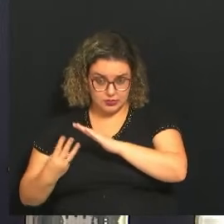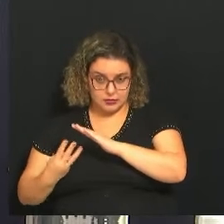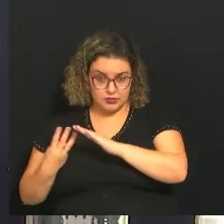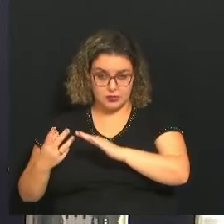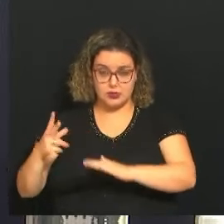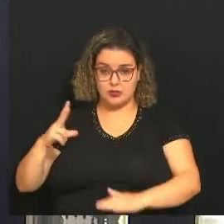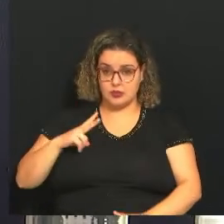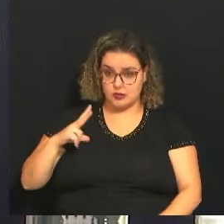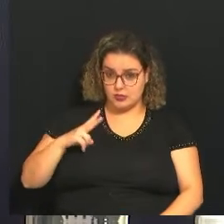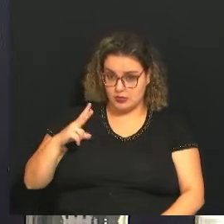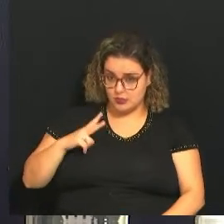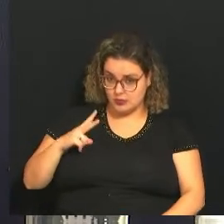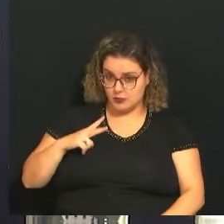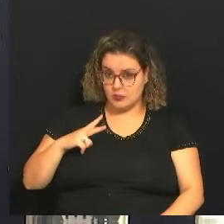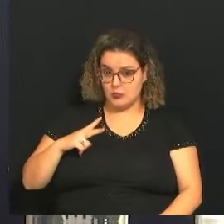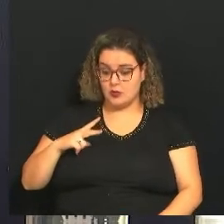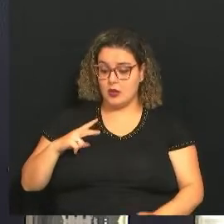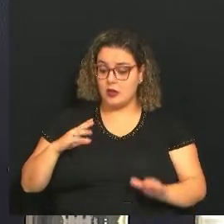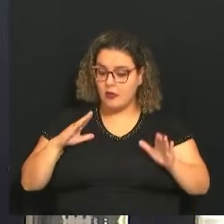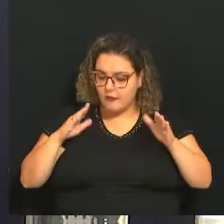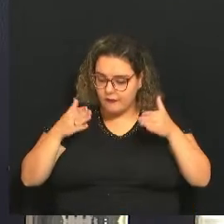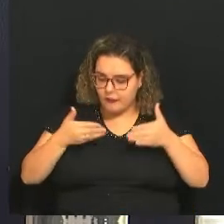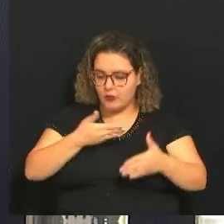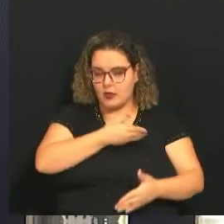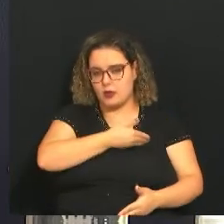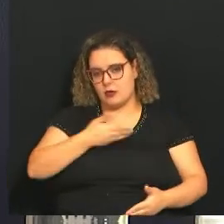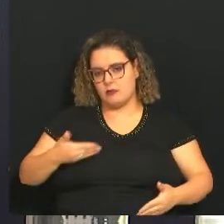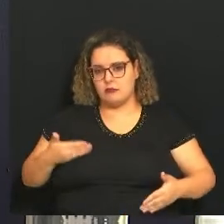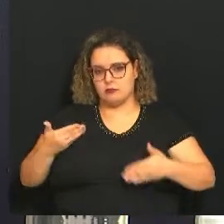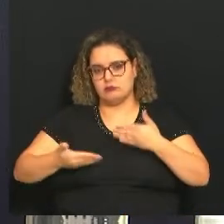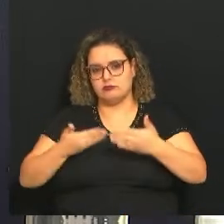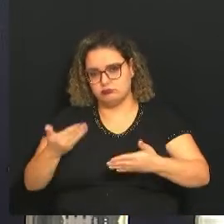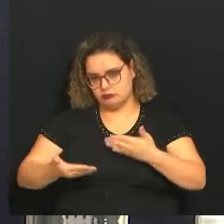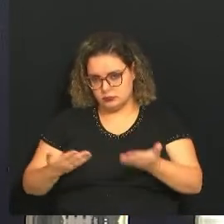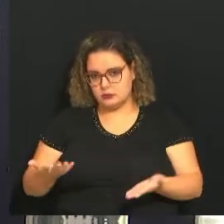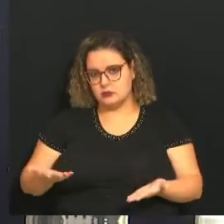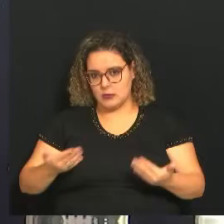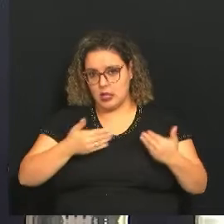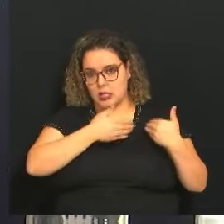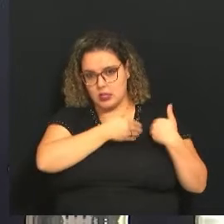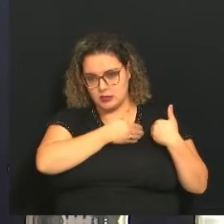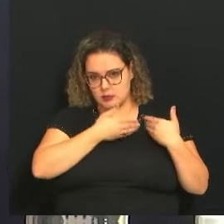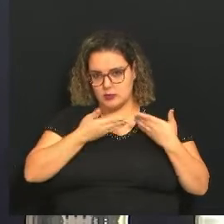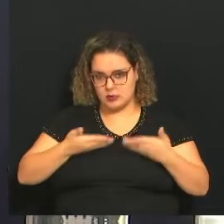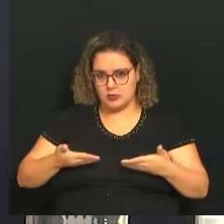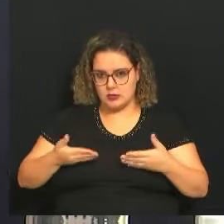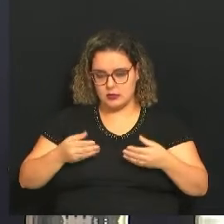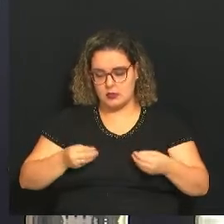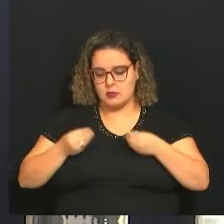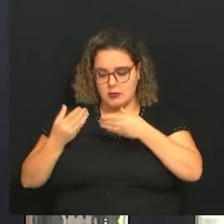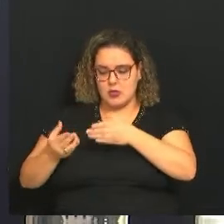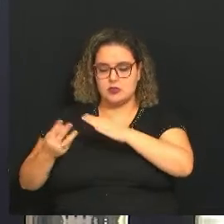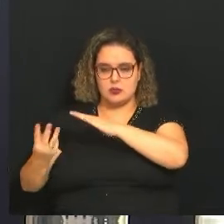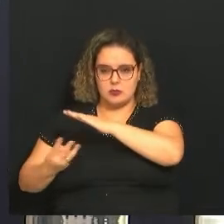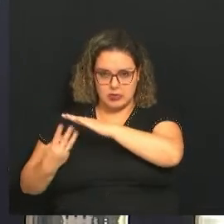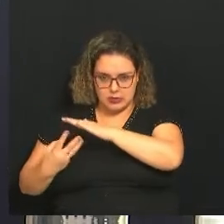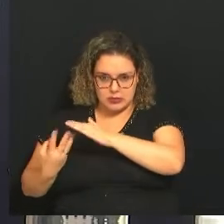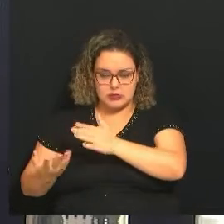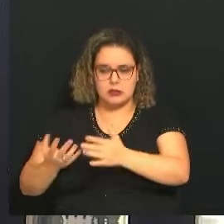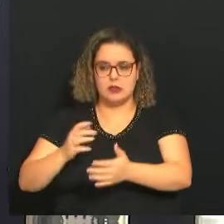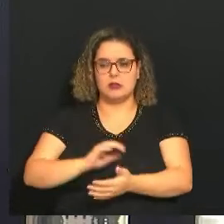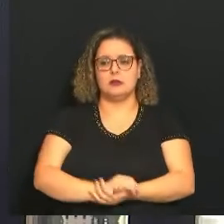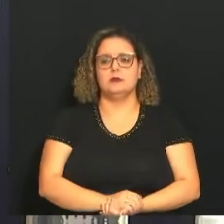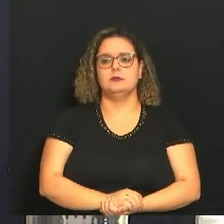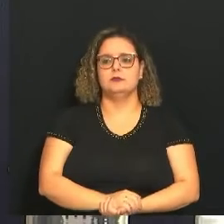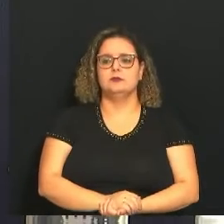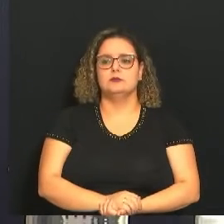serviços públicos. E a gente sabe também que isso impacta muito com relação à questão financeira, né? E também nós temos